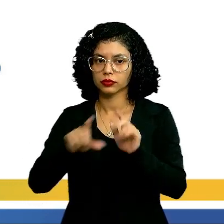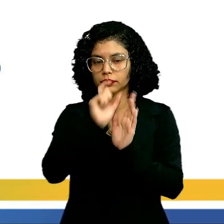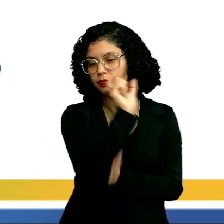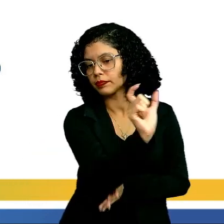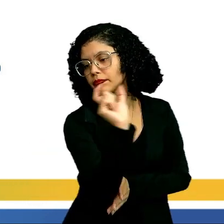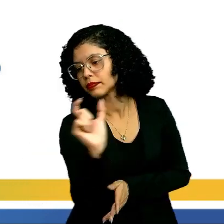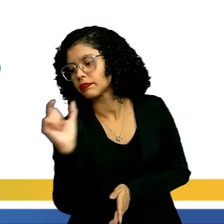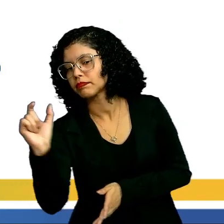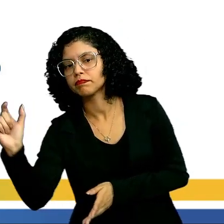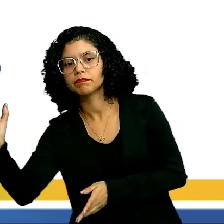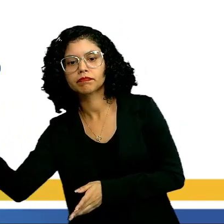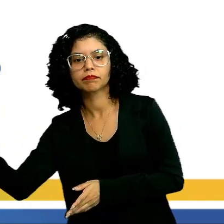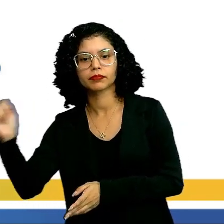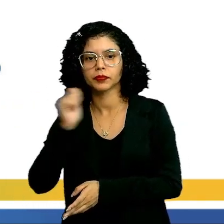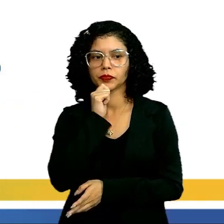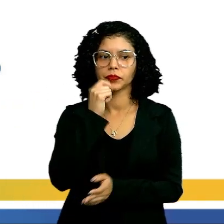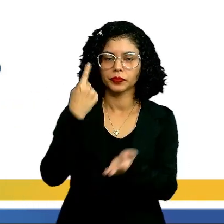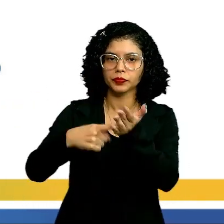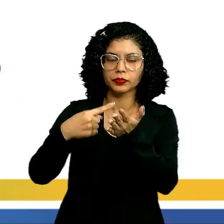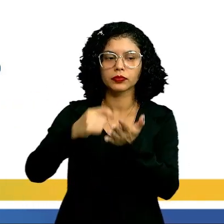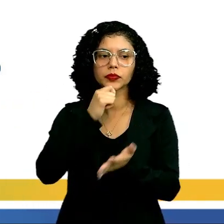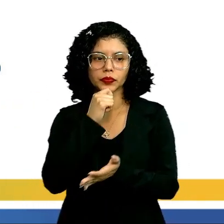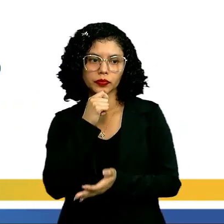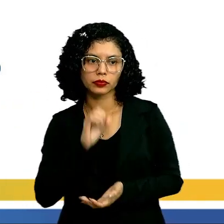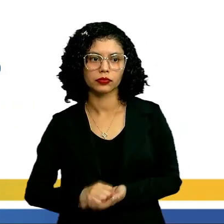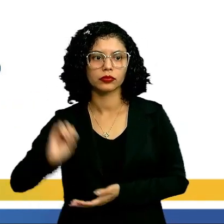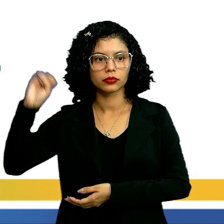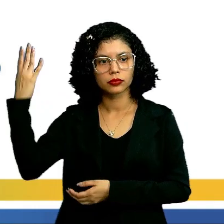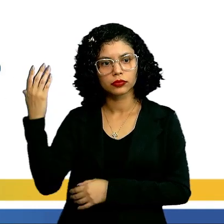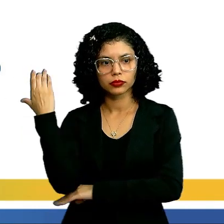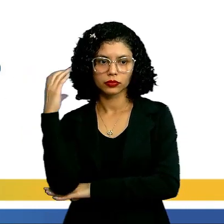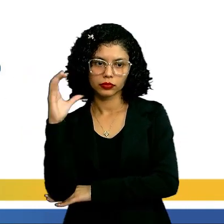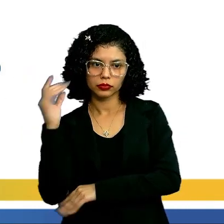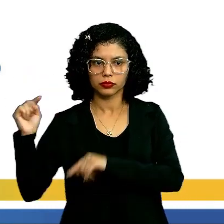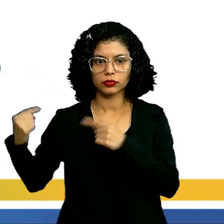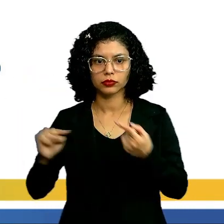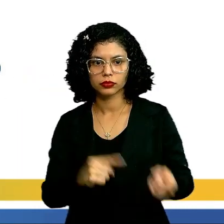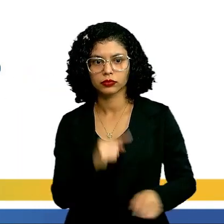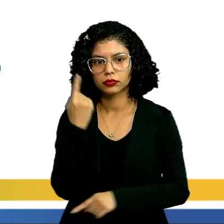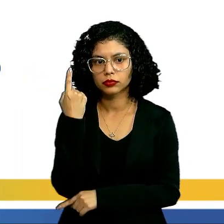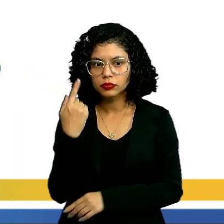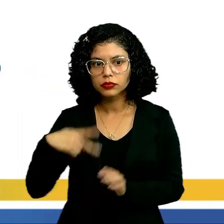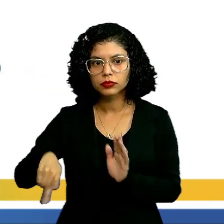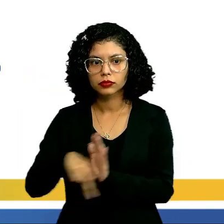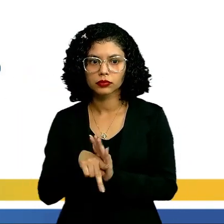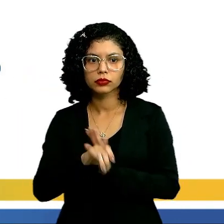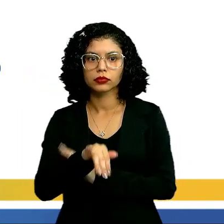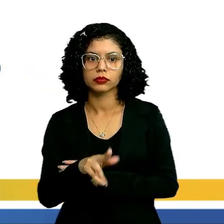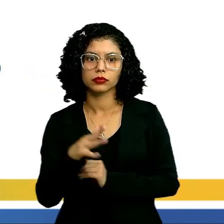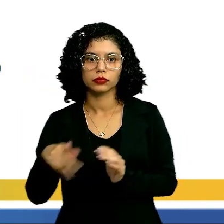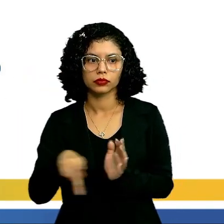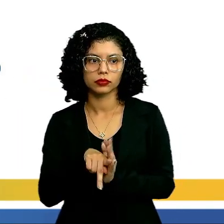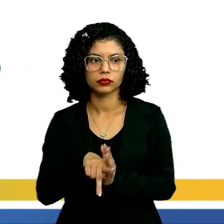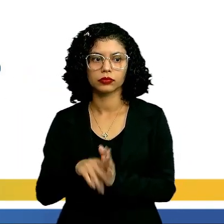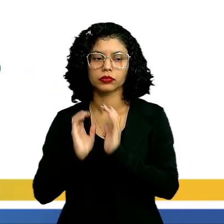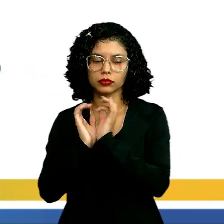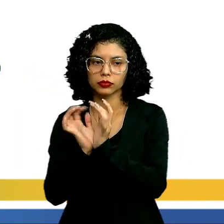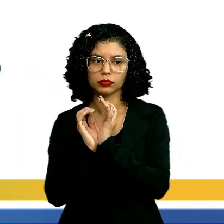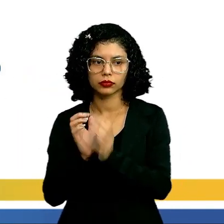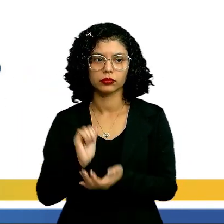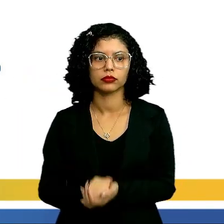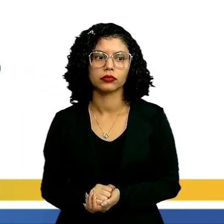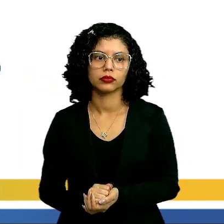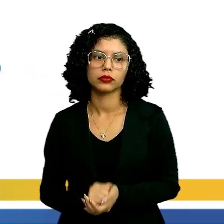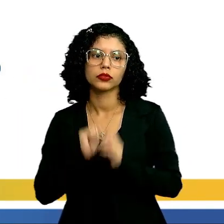aí conjunções que dão ideia de condição. E aí diz assim, acontecendo de o cientista provocar um dano em um local específico no